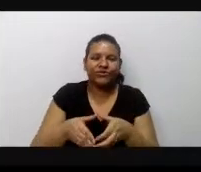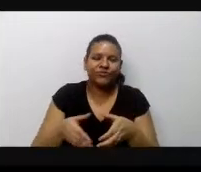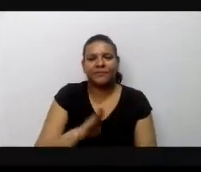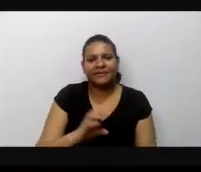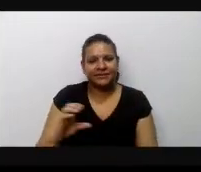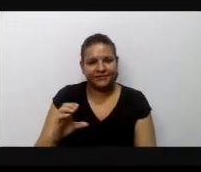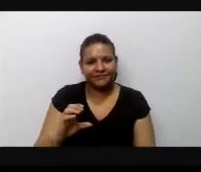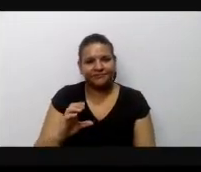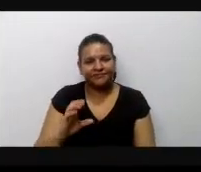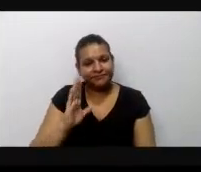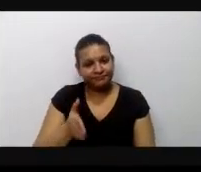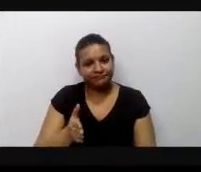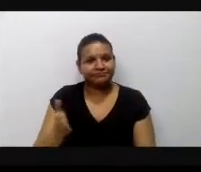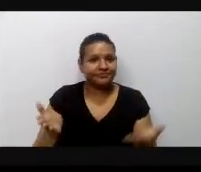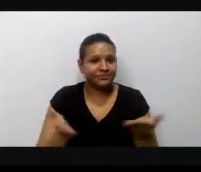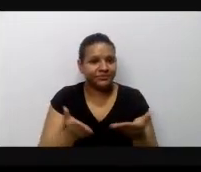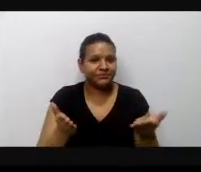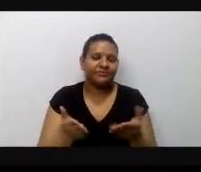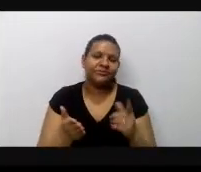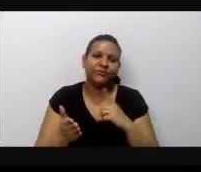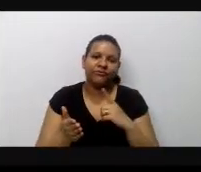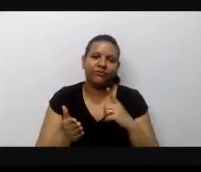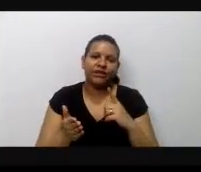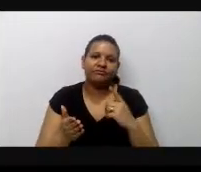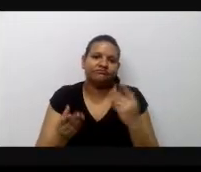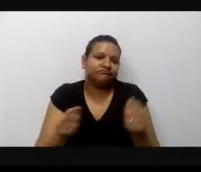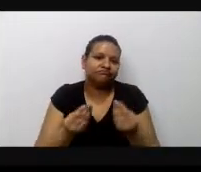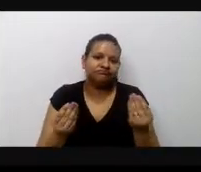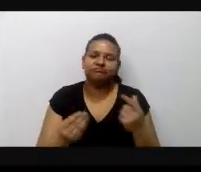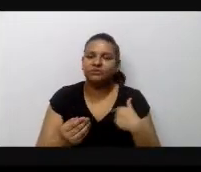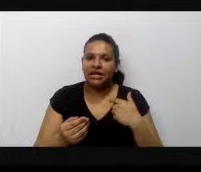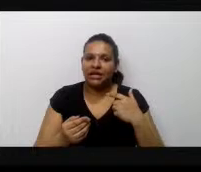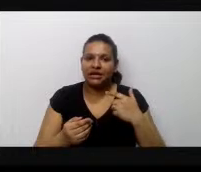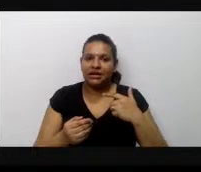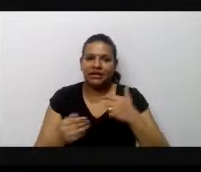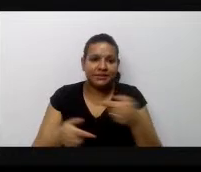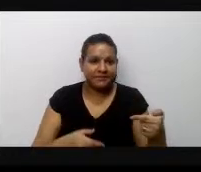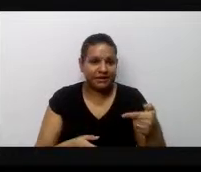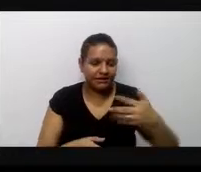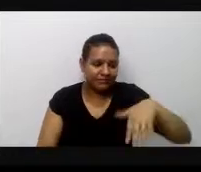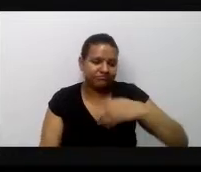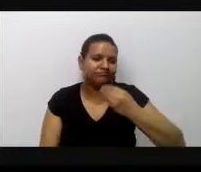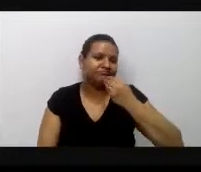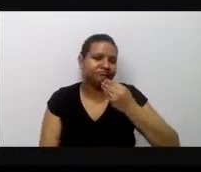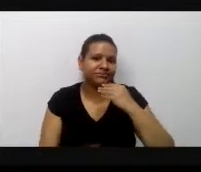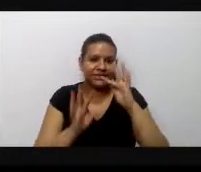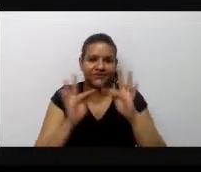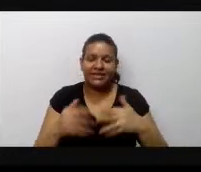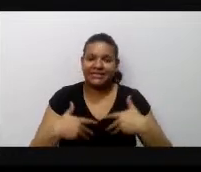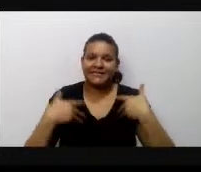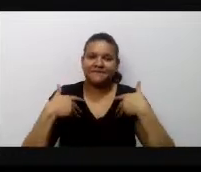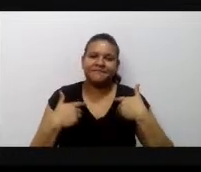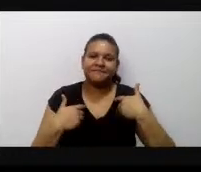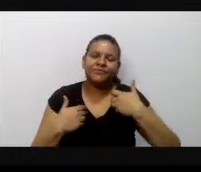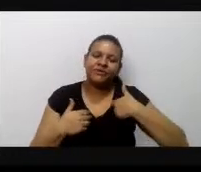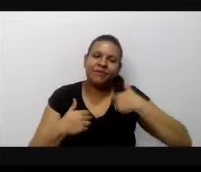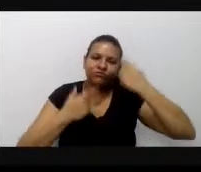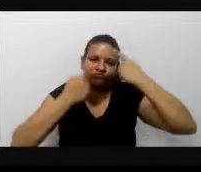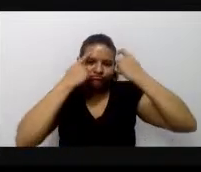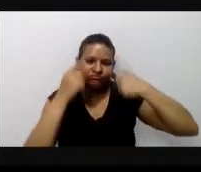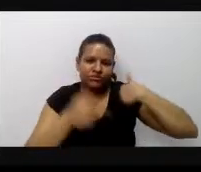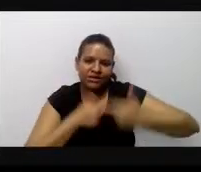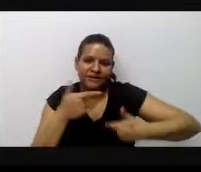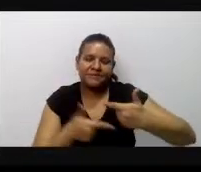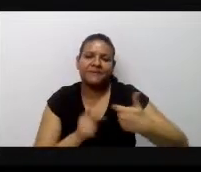por promover esse evento de formação continuada para teachers. Eu estou muito feliz de ter a oportunidade de compartilhar ideias sobre um assunto pelo qual sou tão apaixonado,